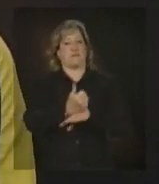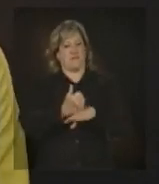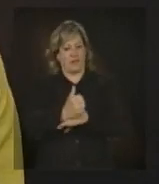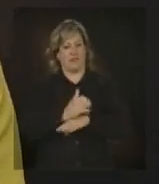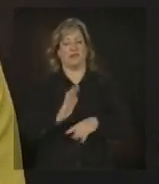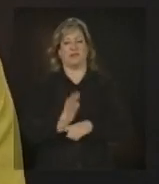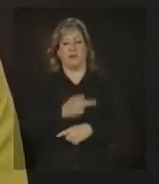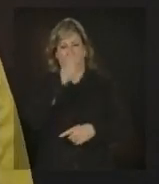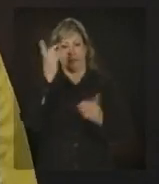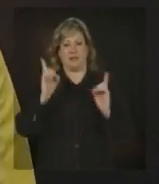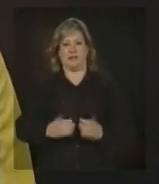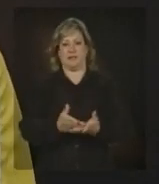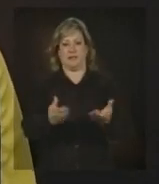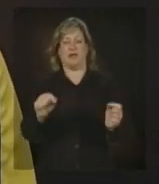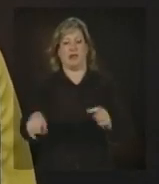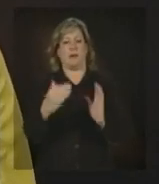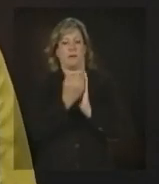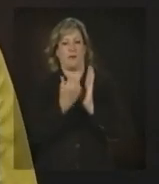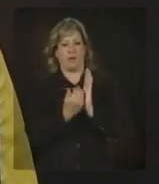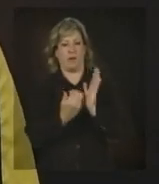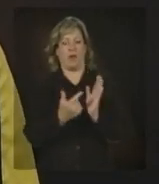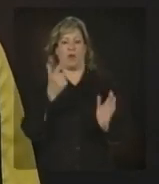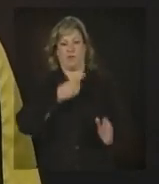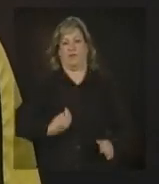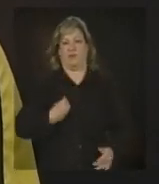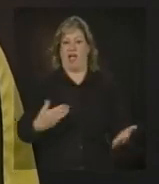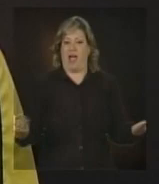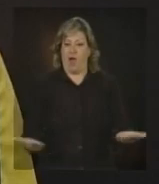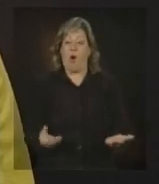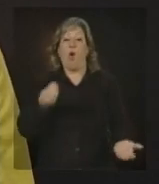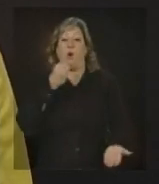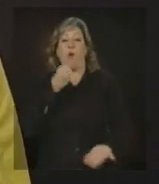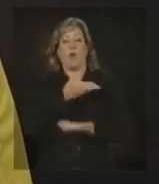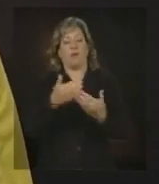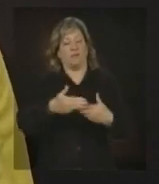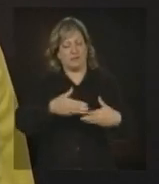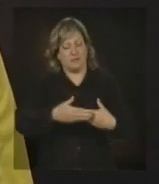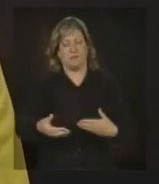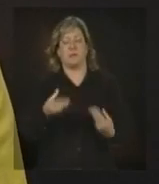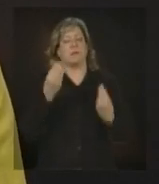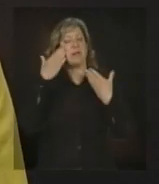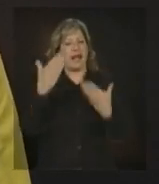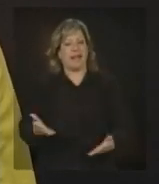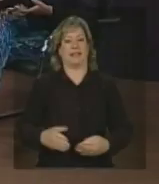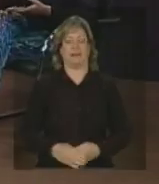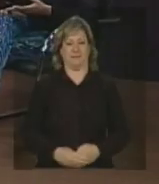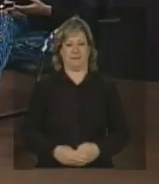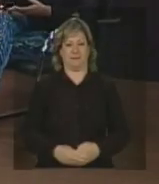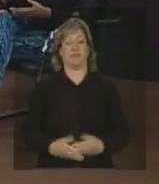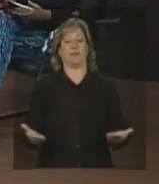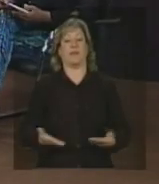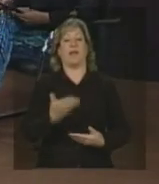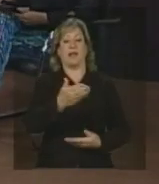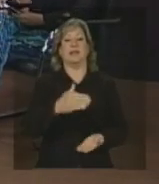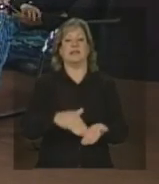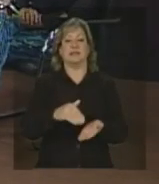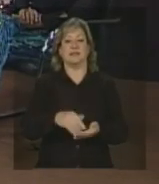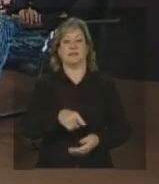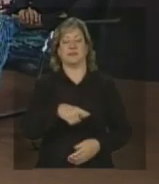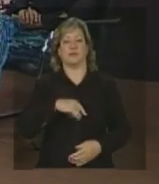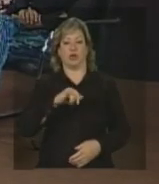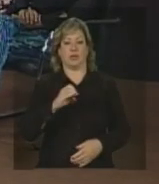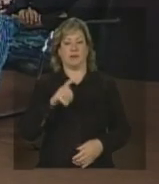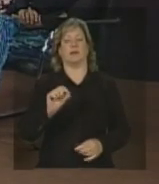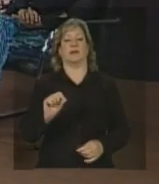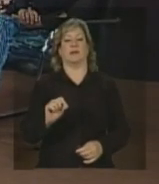proveitoso, né, com o plano já vigente e com as oportunidades que virão por causa disso. Muito obrigado. Muito obrigada, Mari, secretário. Em nome